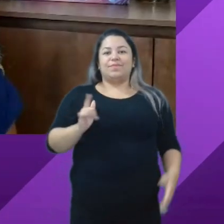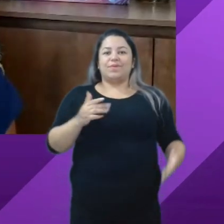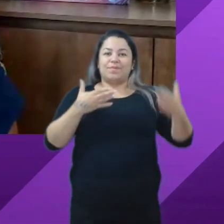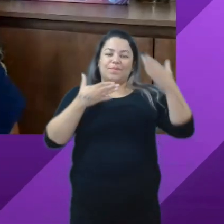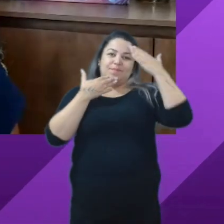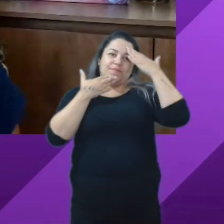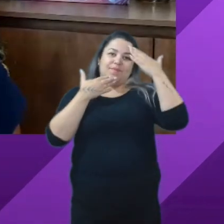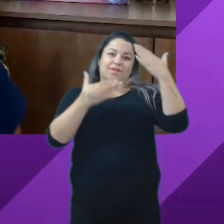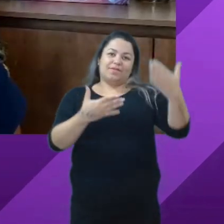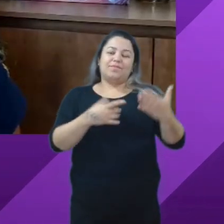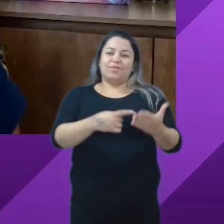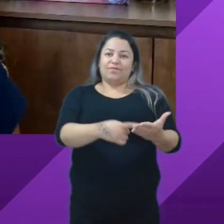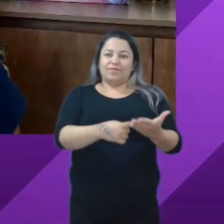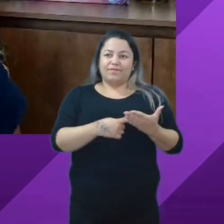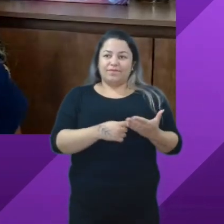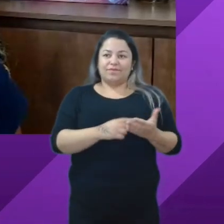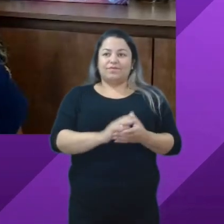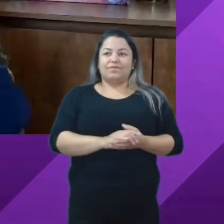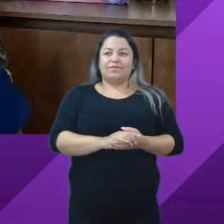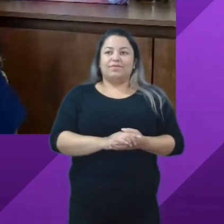convite.